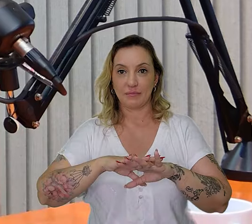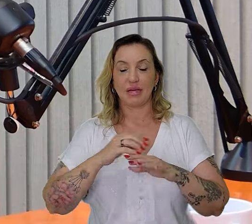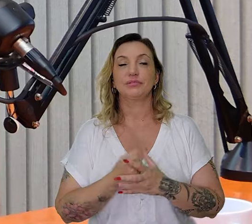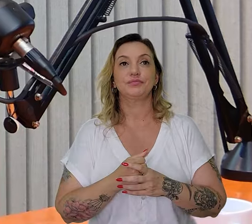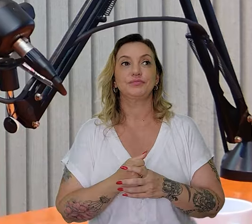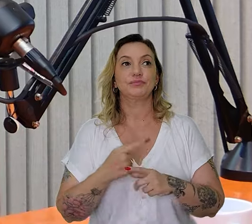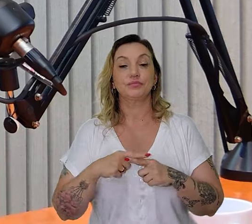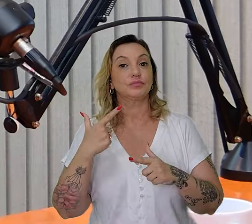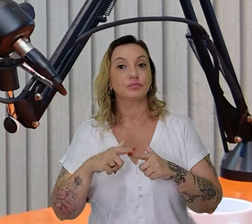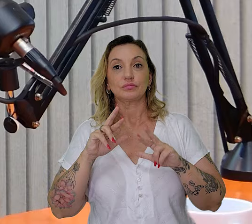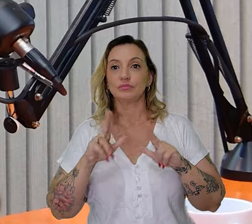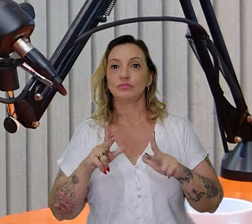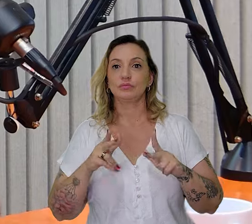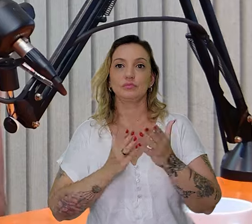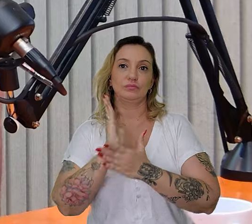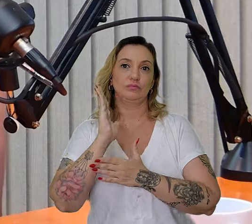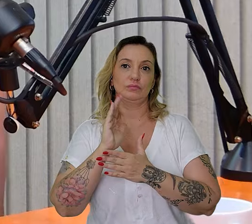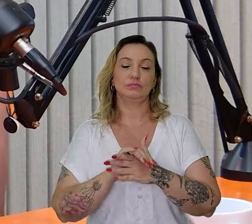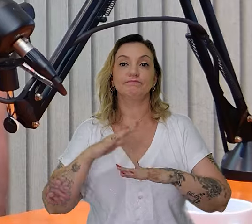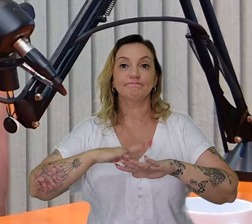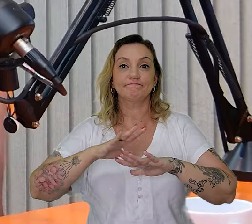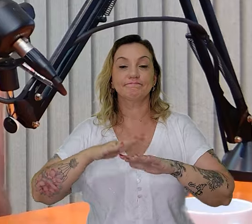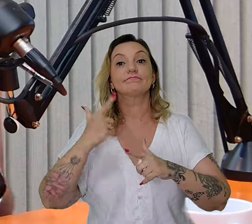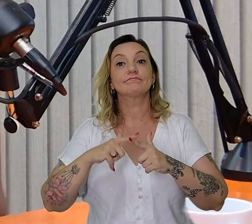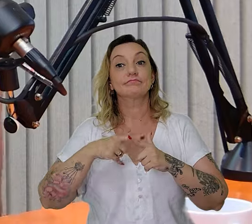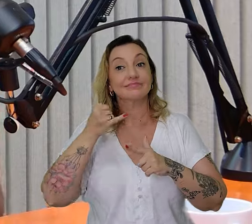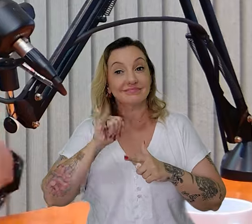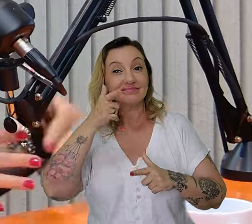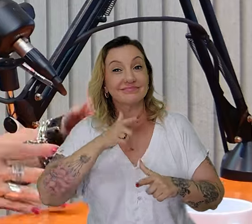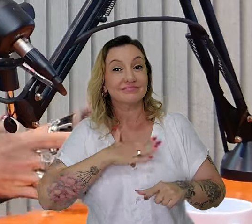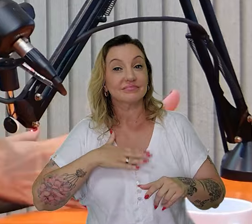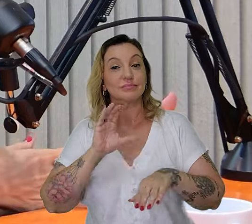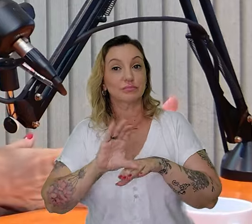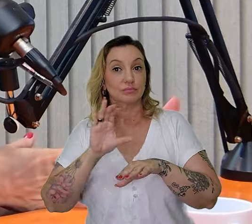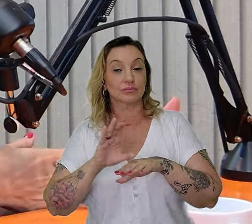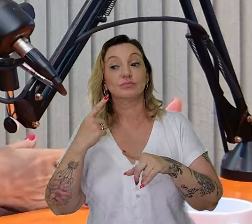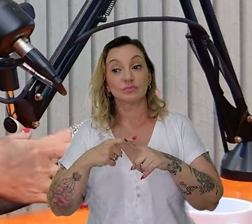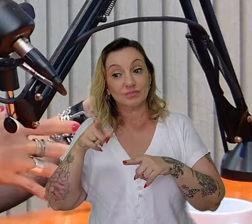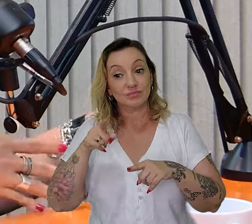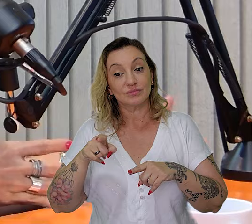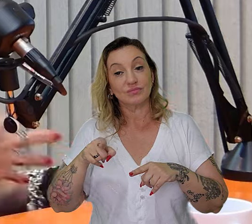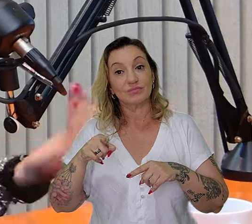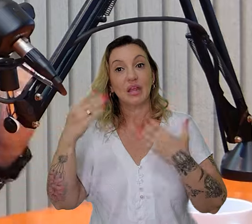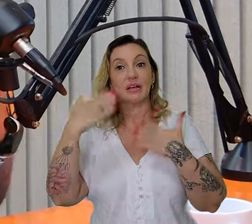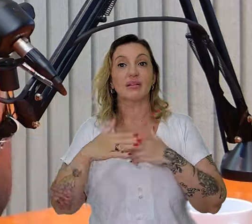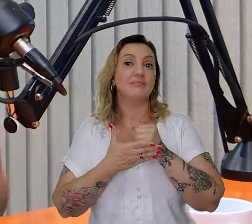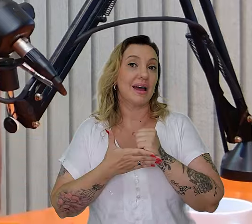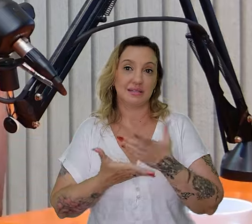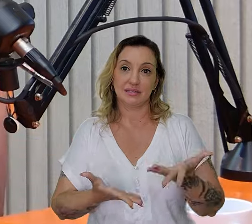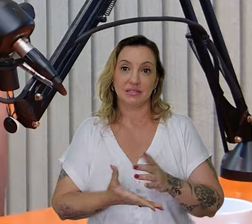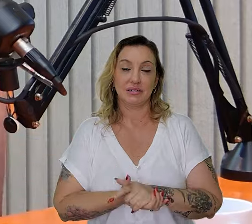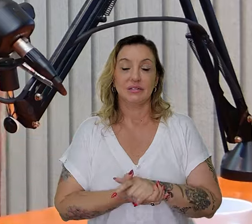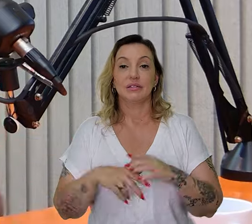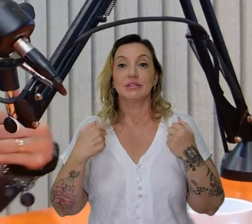passado na prova de matemática o problema é será que você vai gostar do curso porque esse essa prova é muito básica Você vai precisar aprender muito